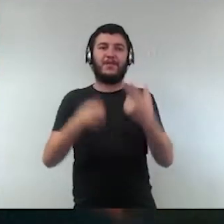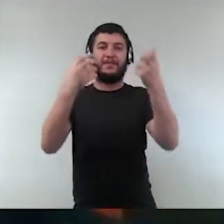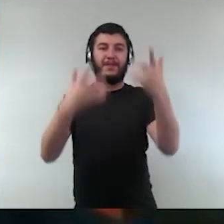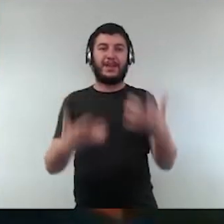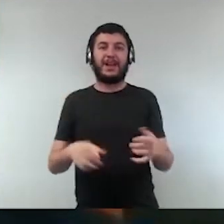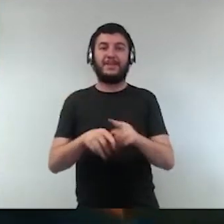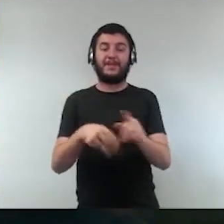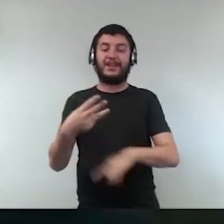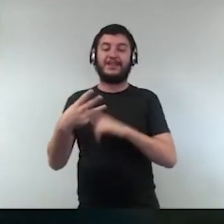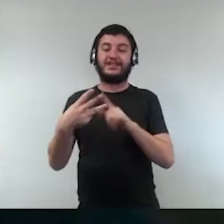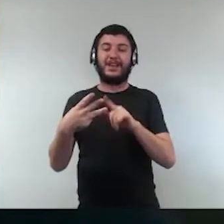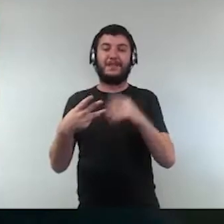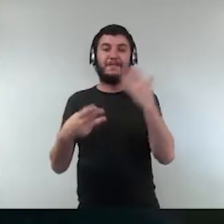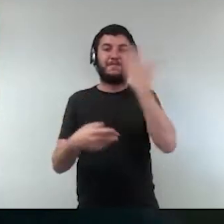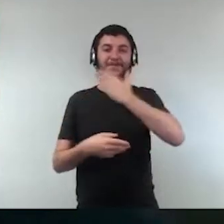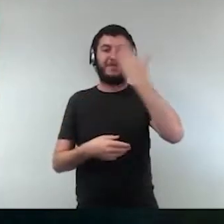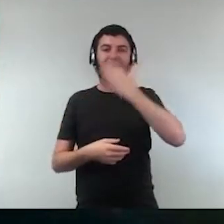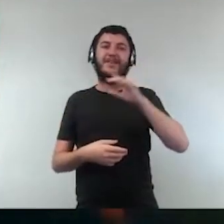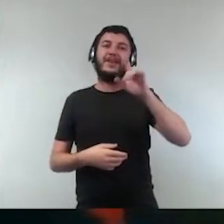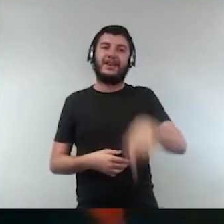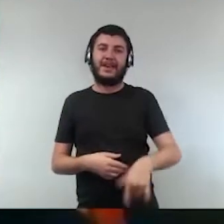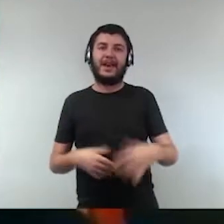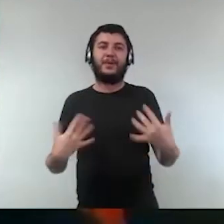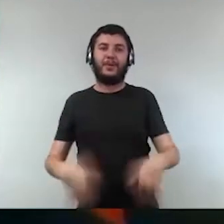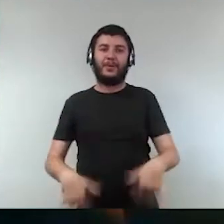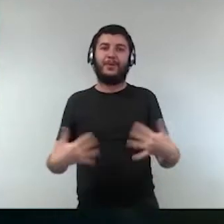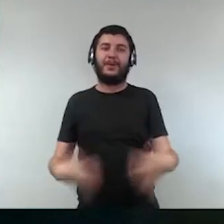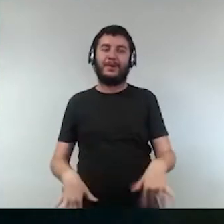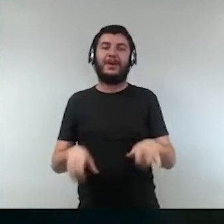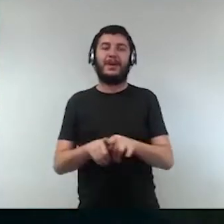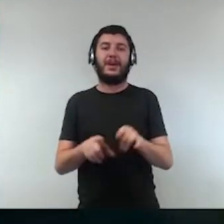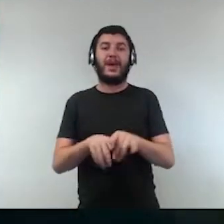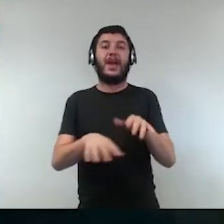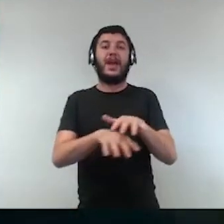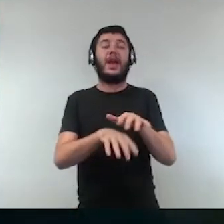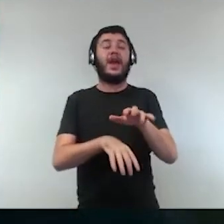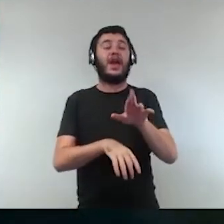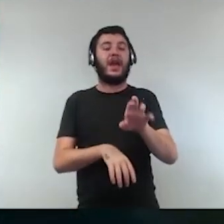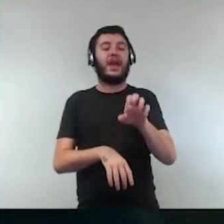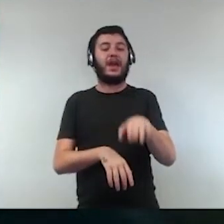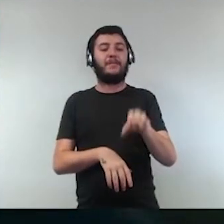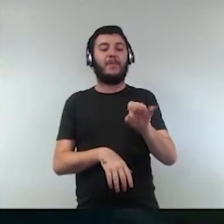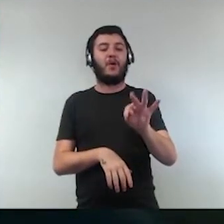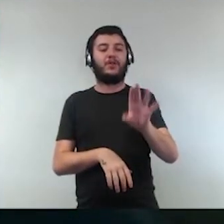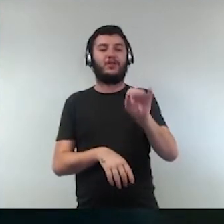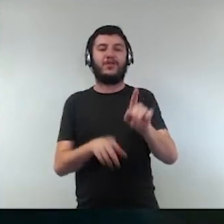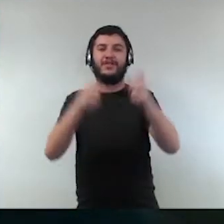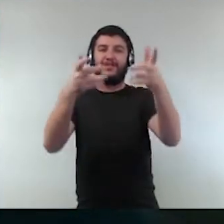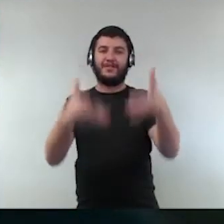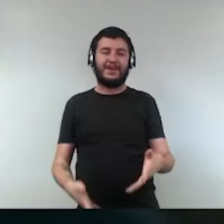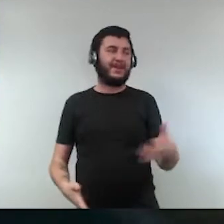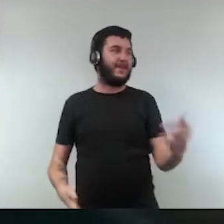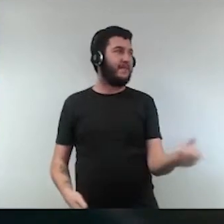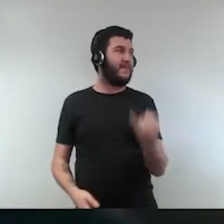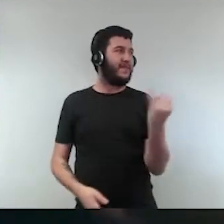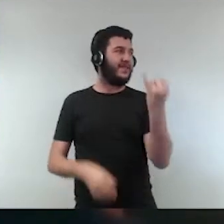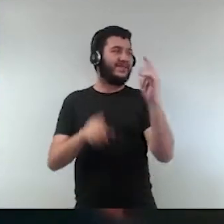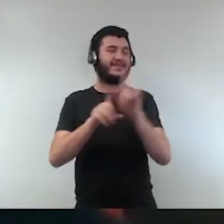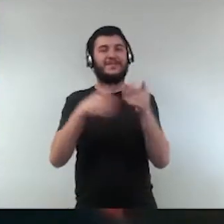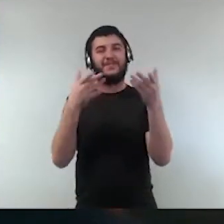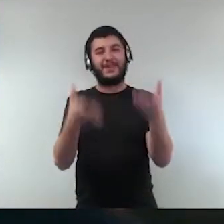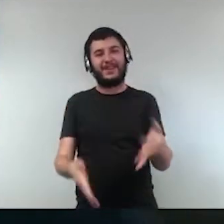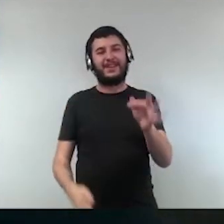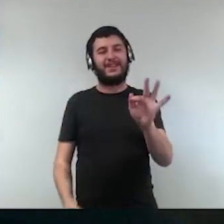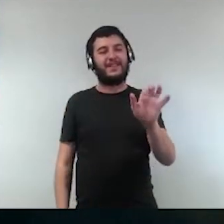é um impacto mais remoto, mas que eu acho muito importante. Eu acho que Fernanda e Vâmbia já me ouviram falar sobre isso.